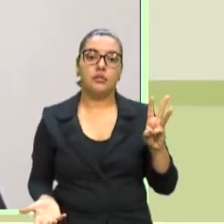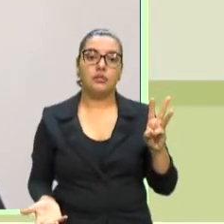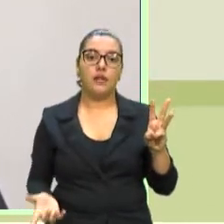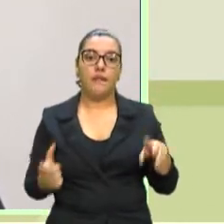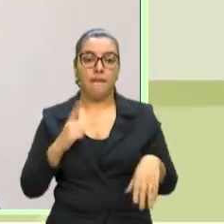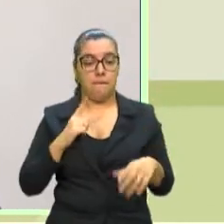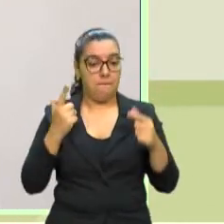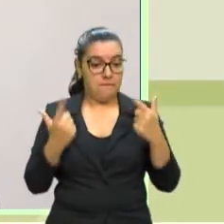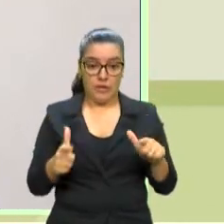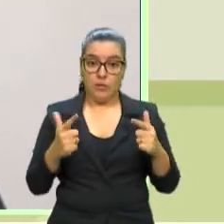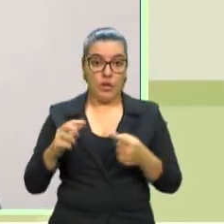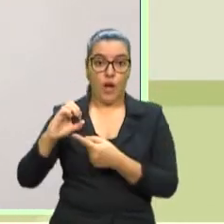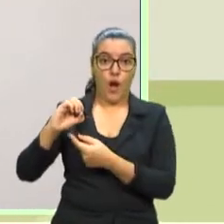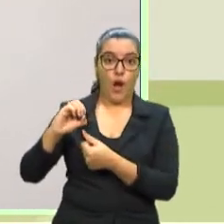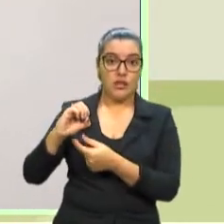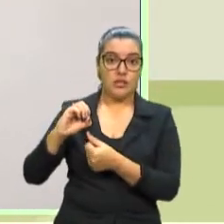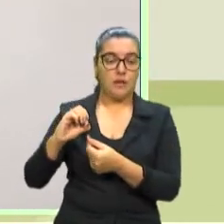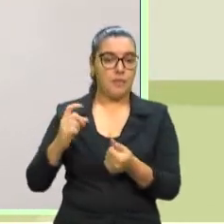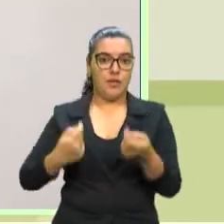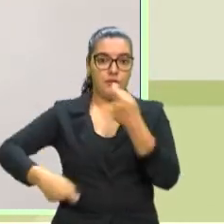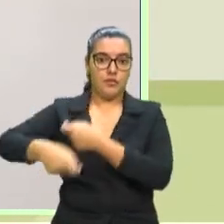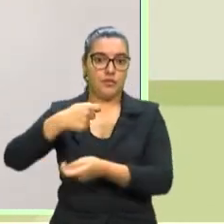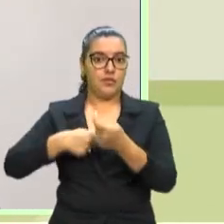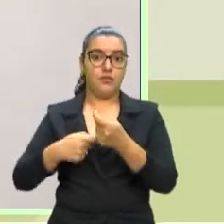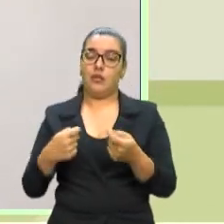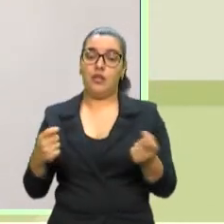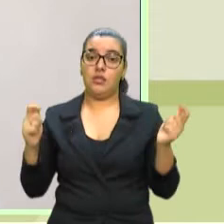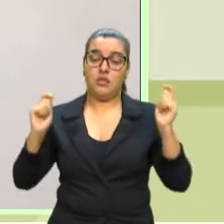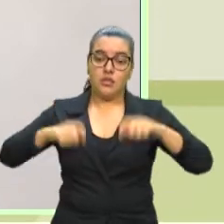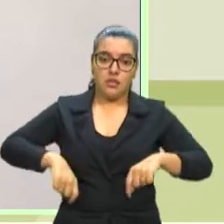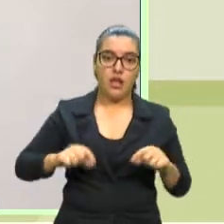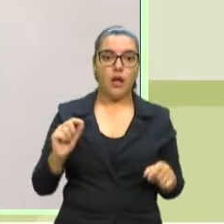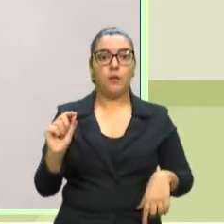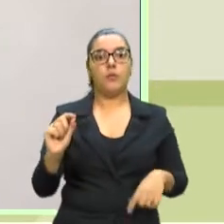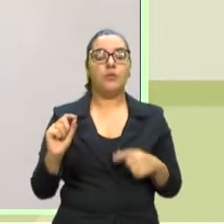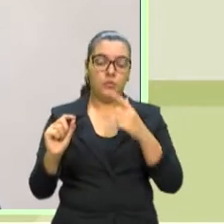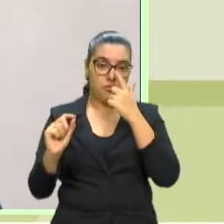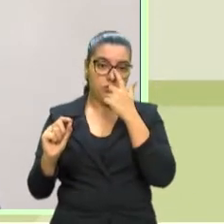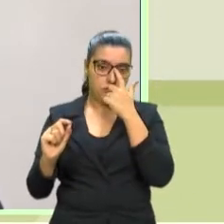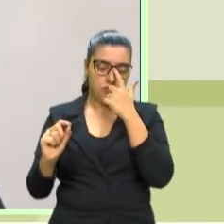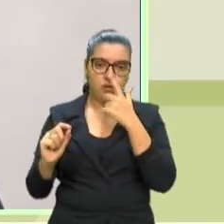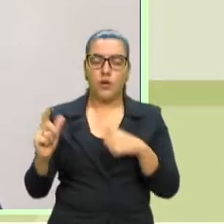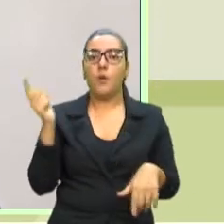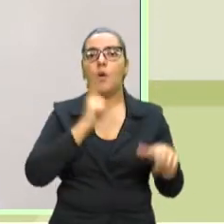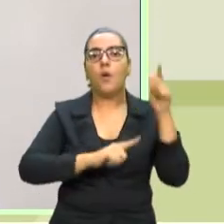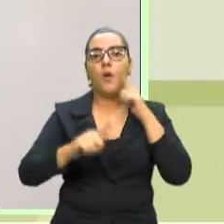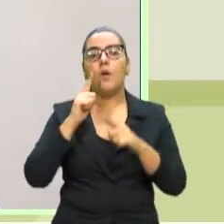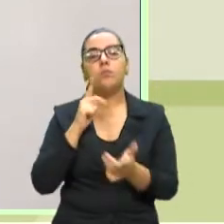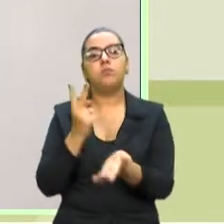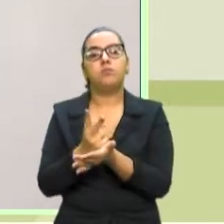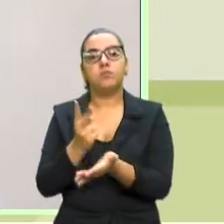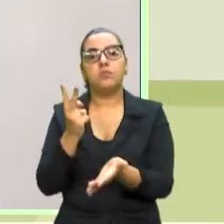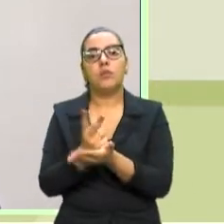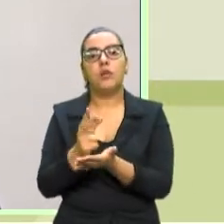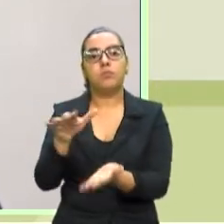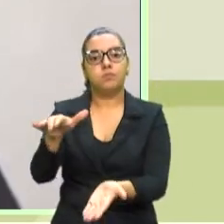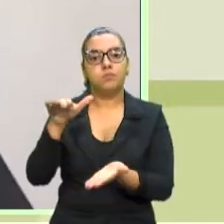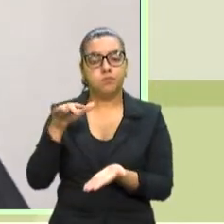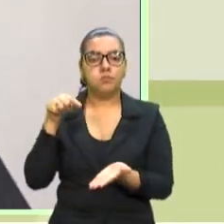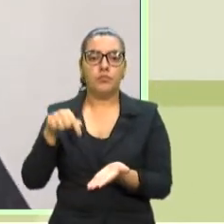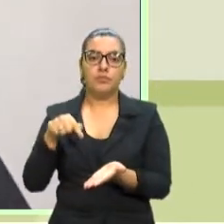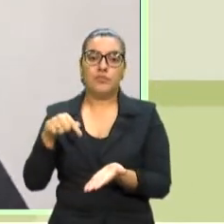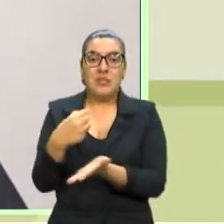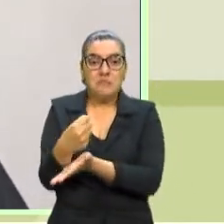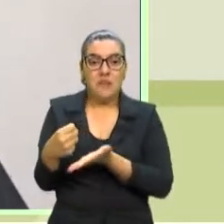temos orçamento nem o financeiro que comporte conseguir manter essa cesta básica por um